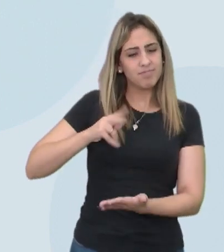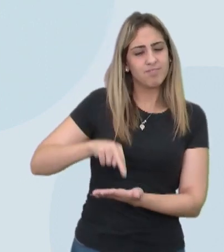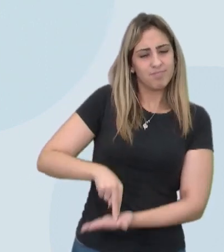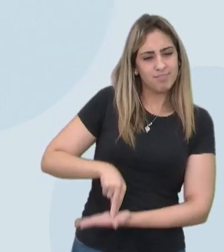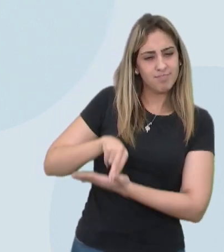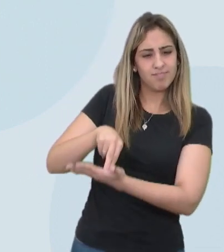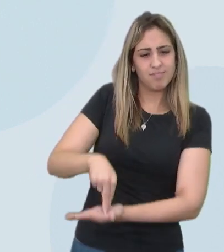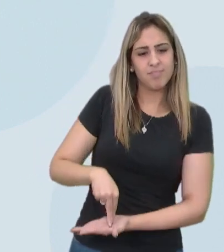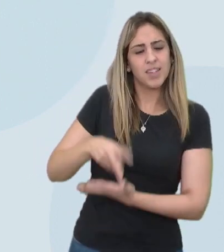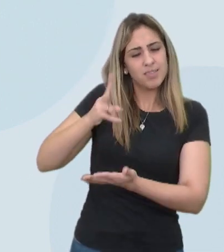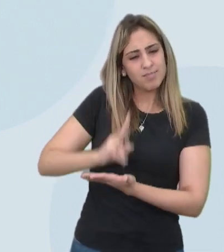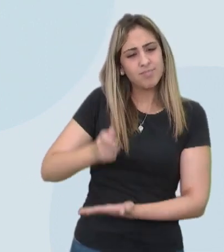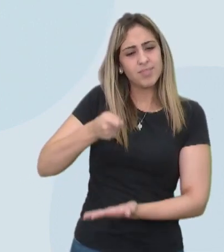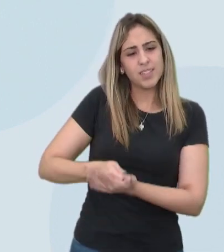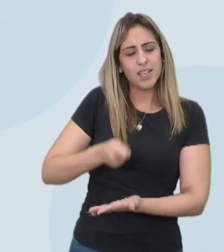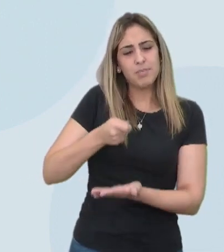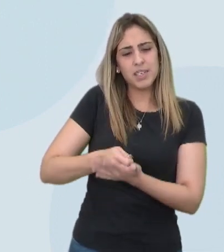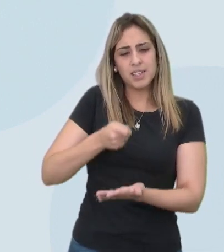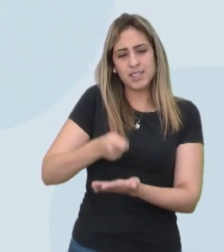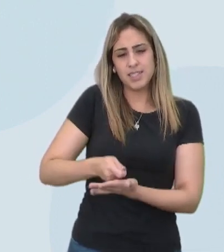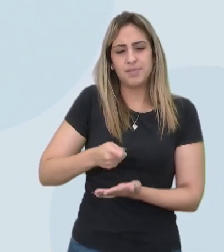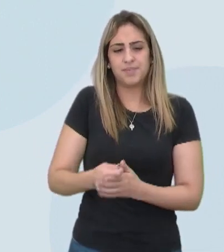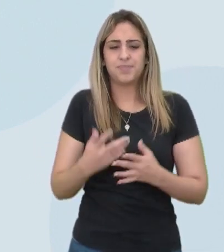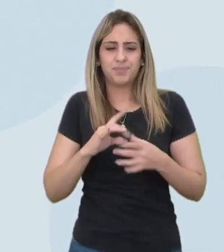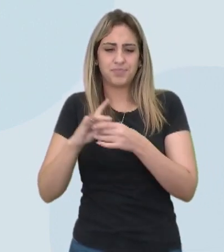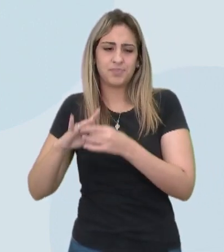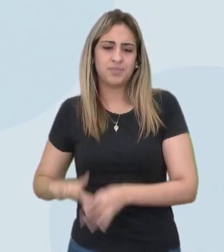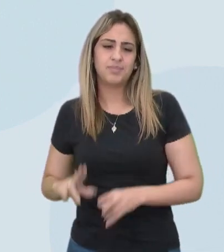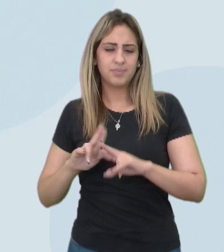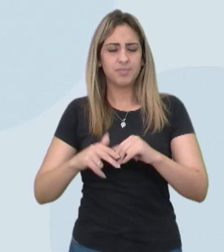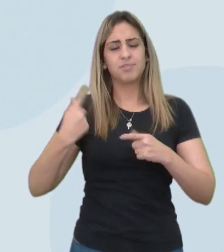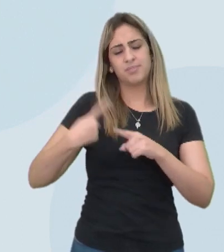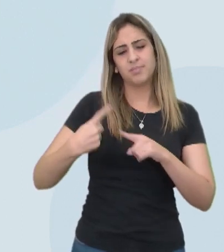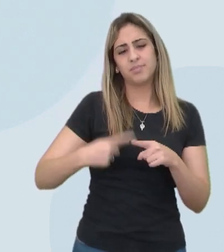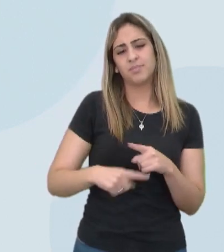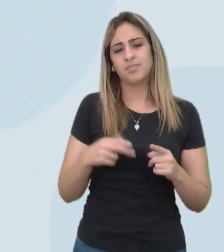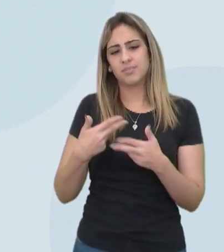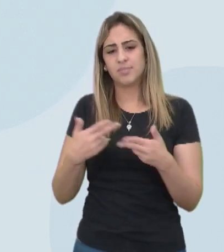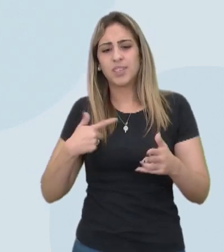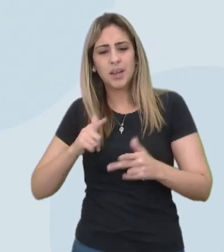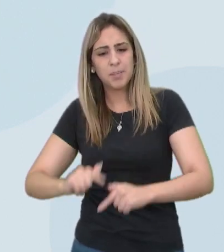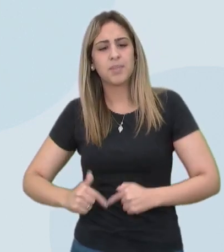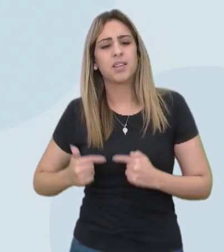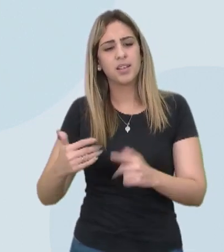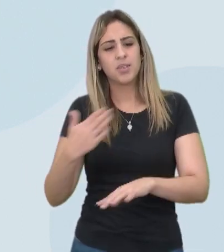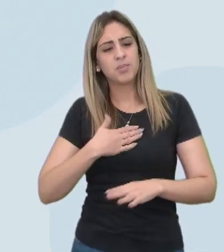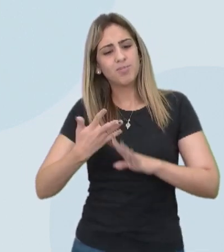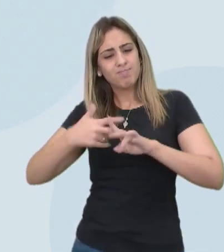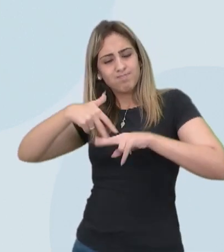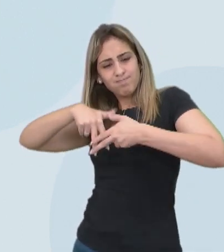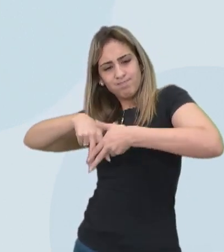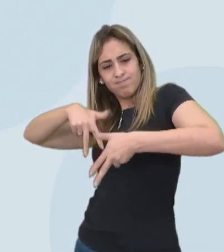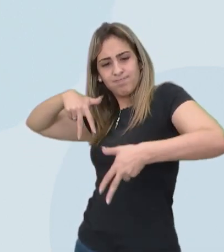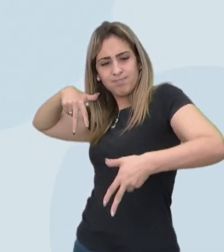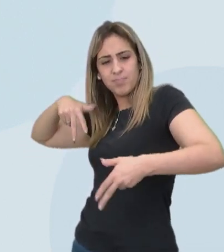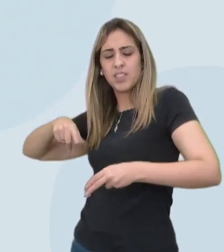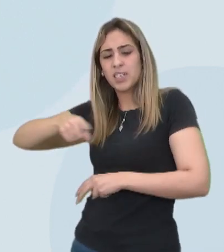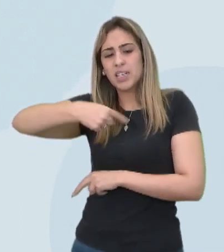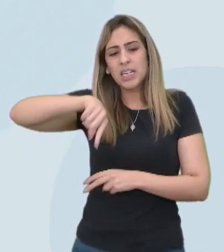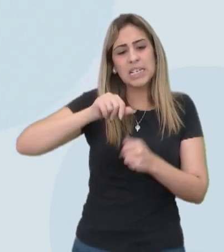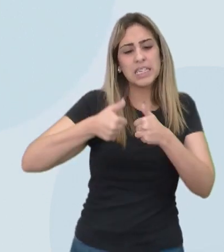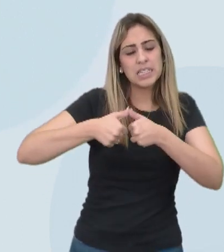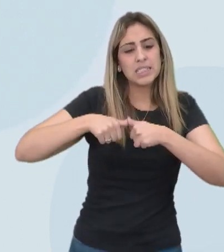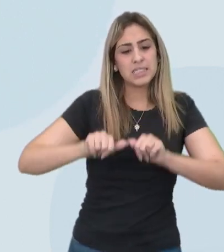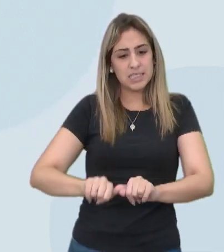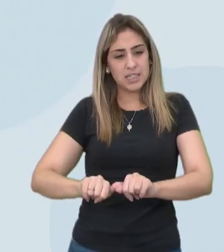resisto, insisto e não desisto, é porque sei que a batalha dos meus ancestrais, a dos que